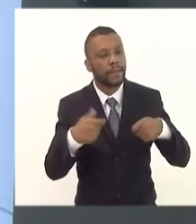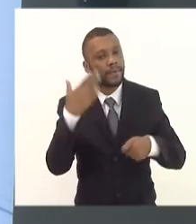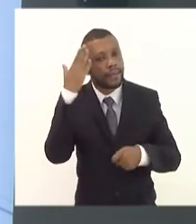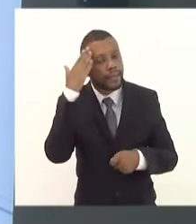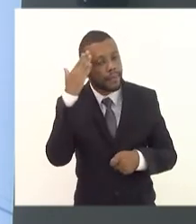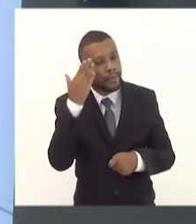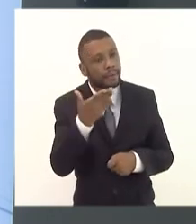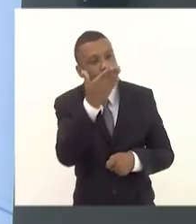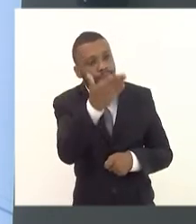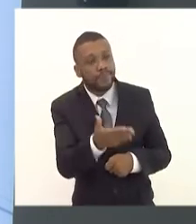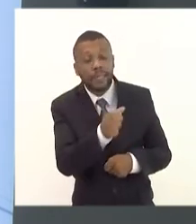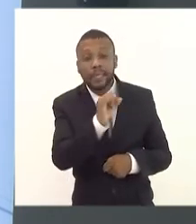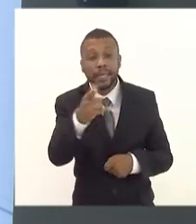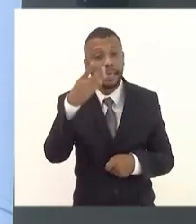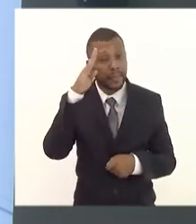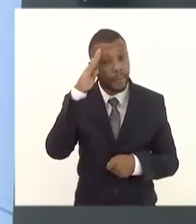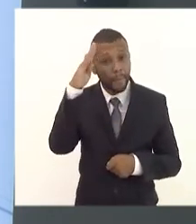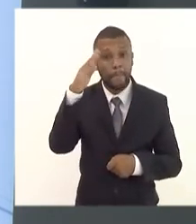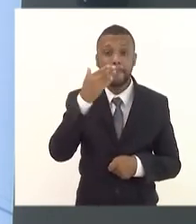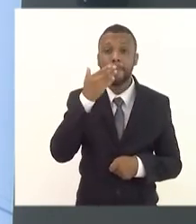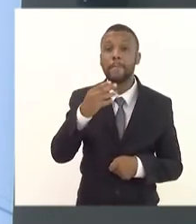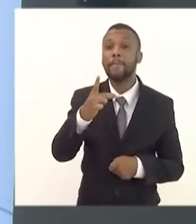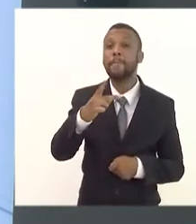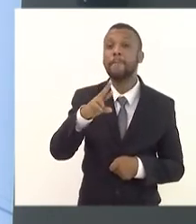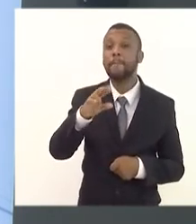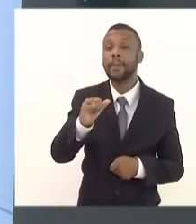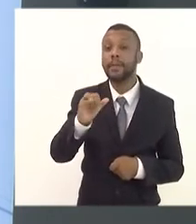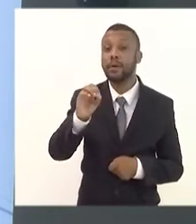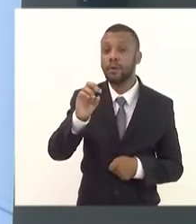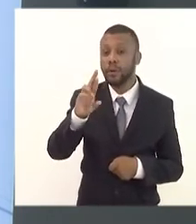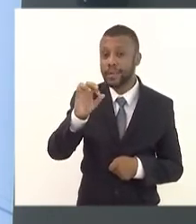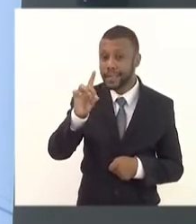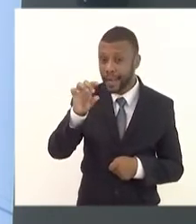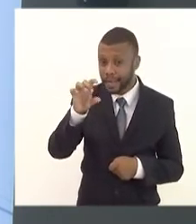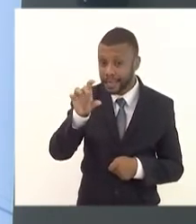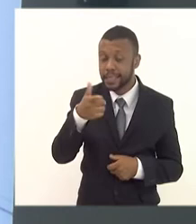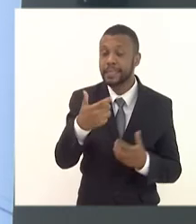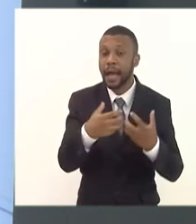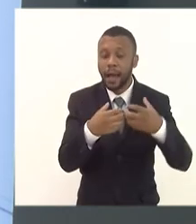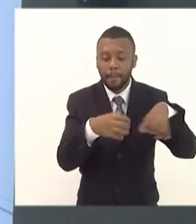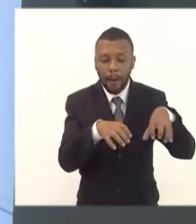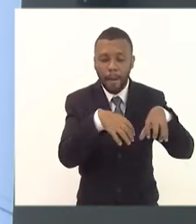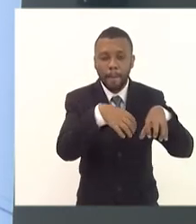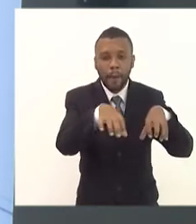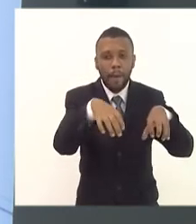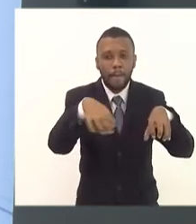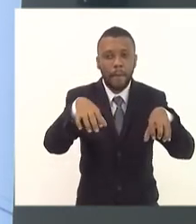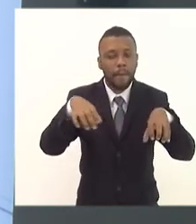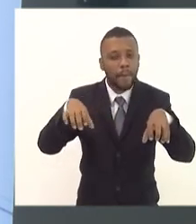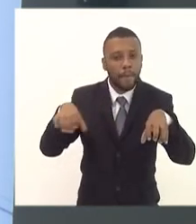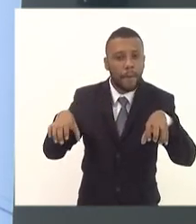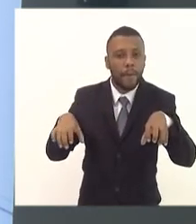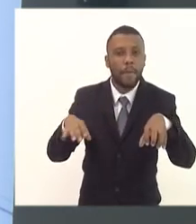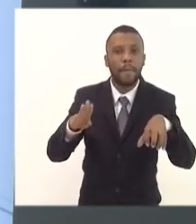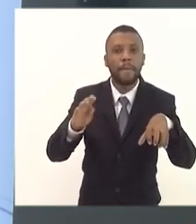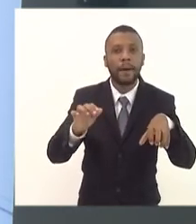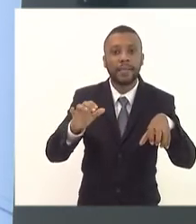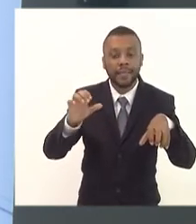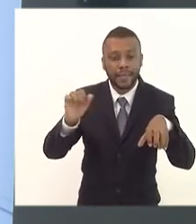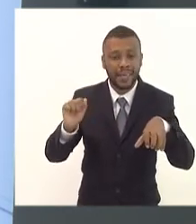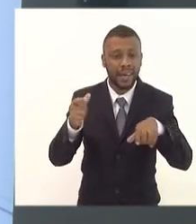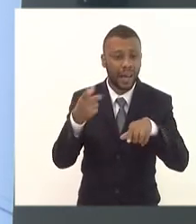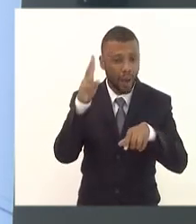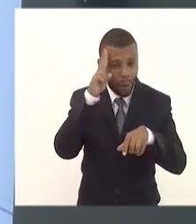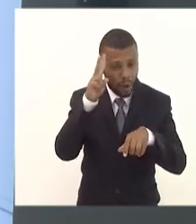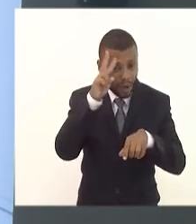se essas prioridades é por bacia hidrográfica. Agora mesmo teve uma polêmica imensa, a